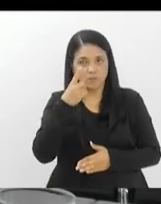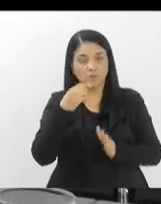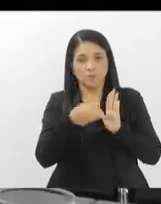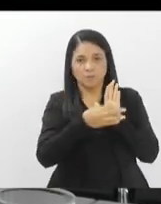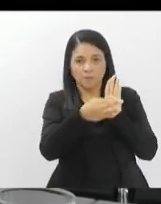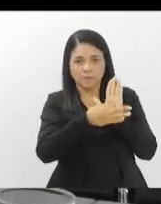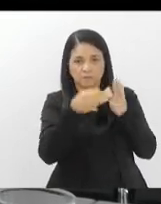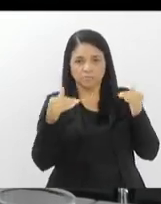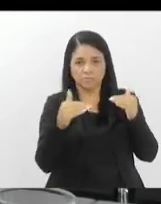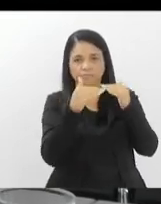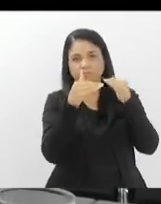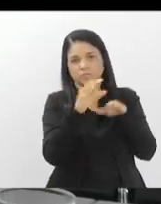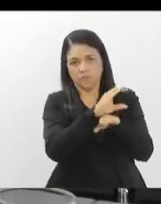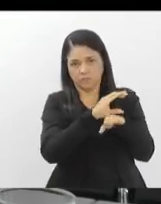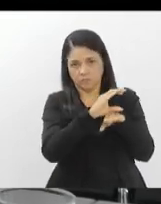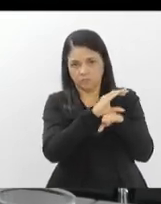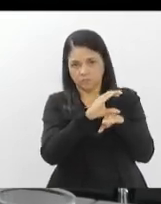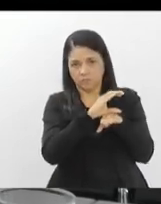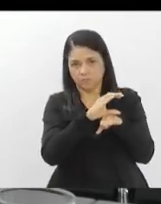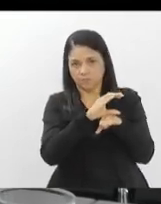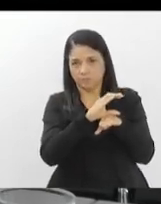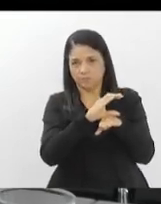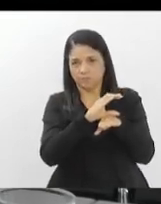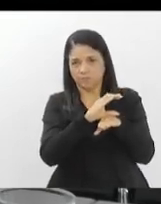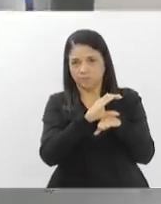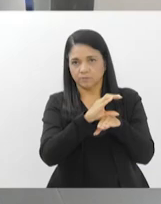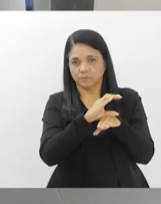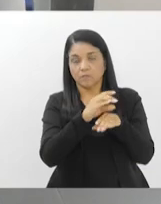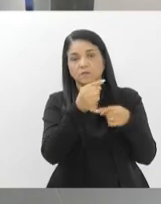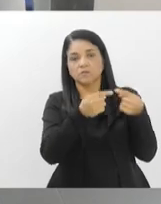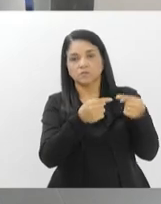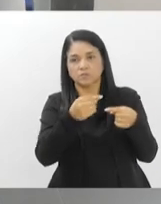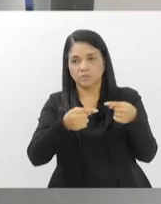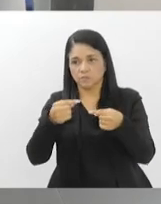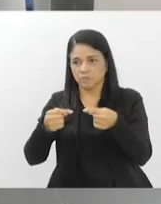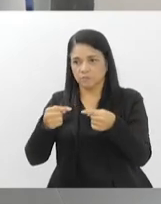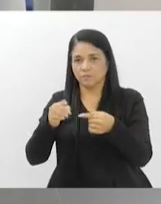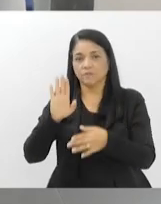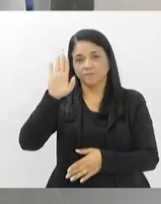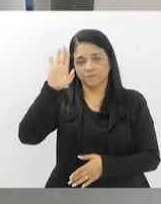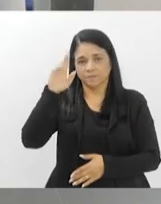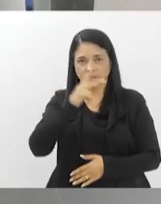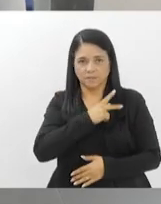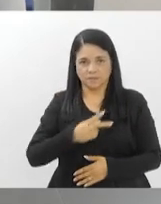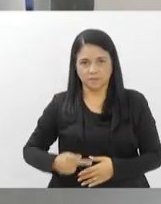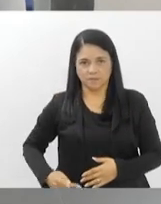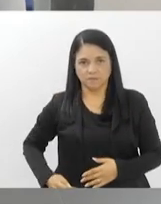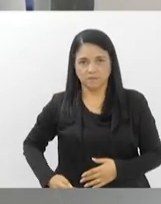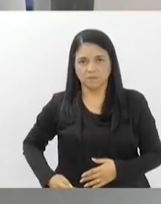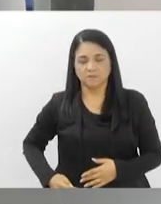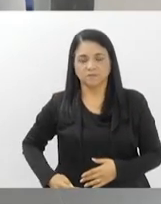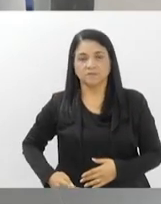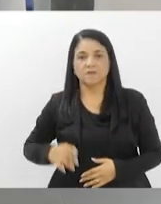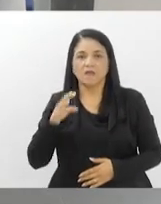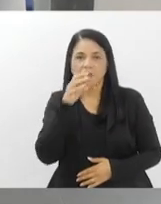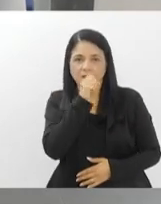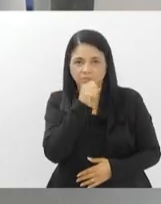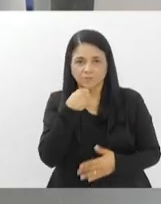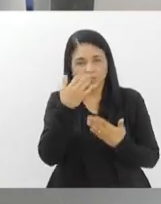pela constitucionalidade. Em discussão. Presidente, muito rapidamente,